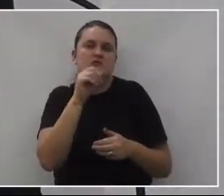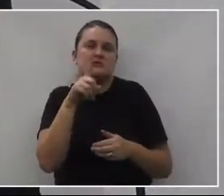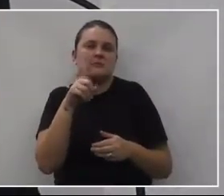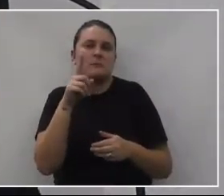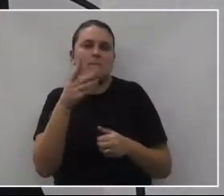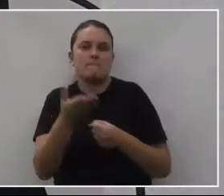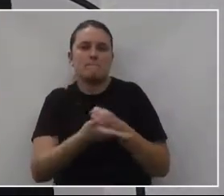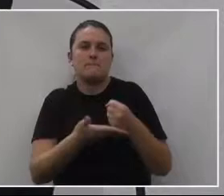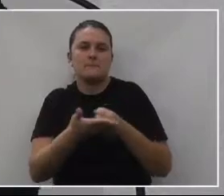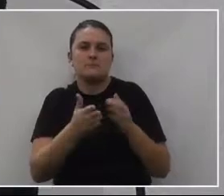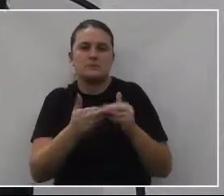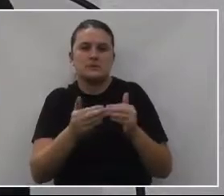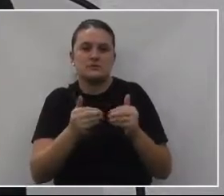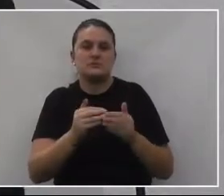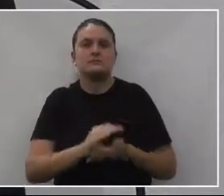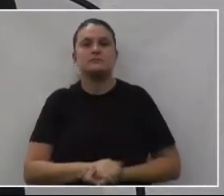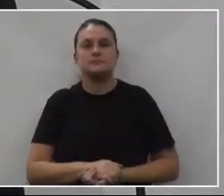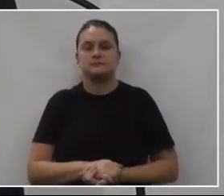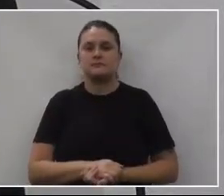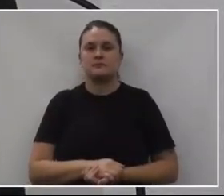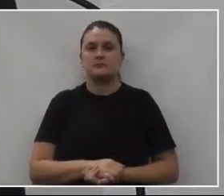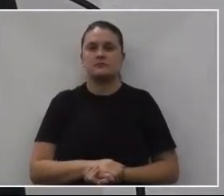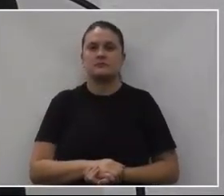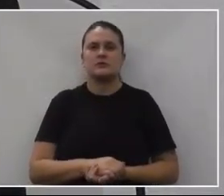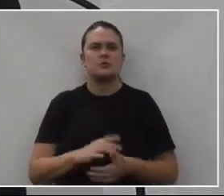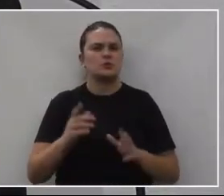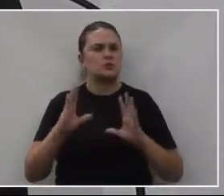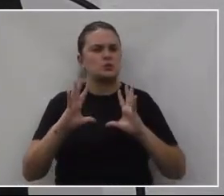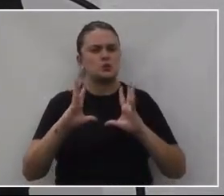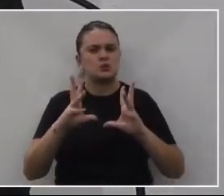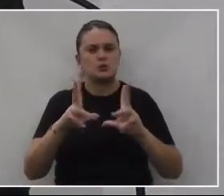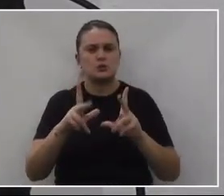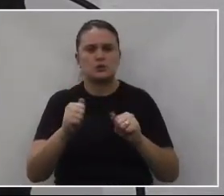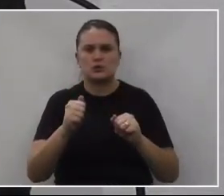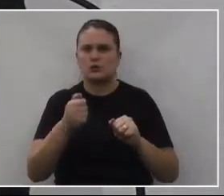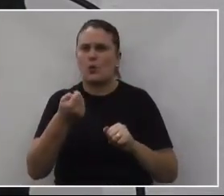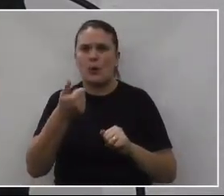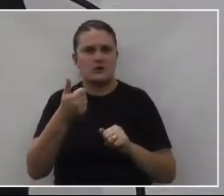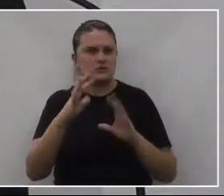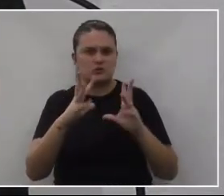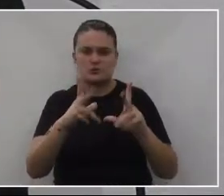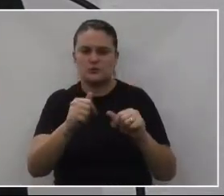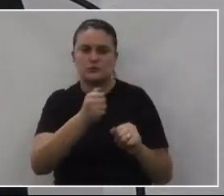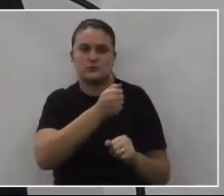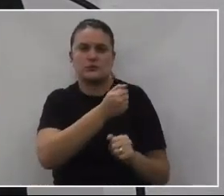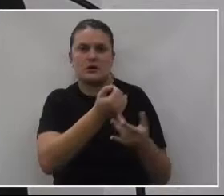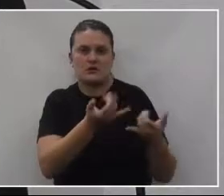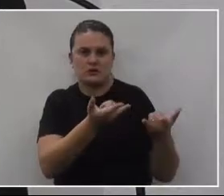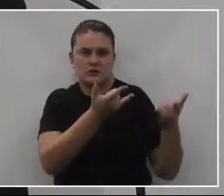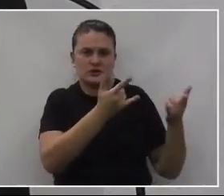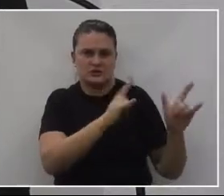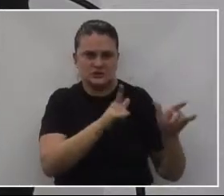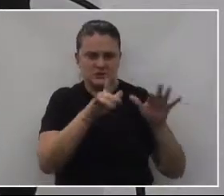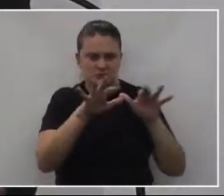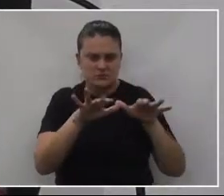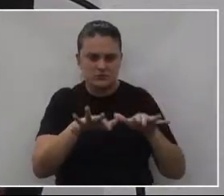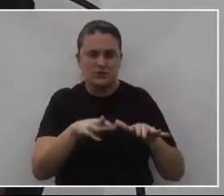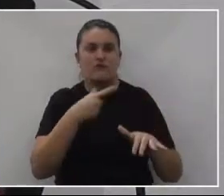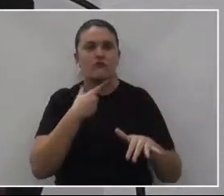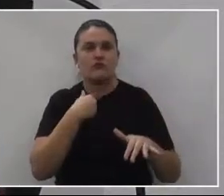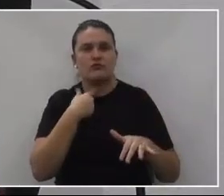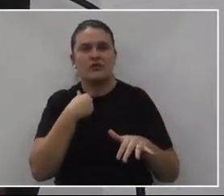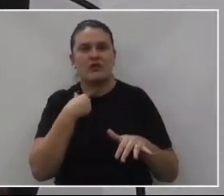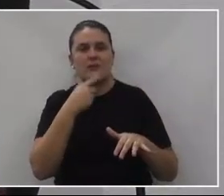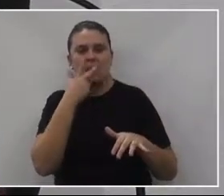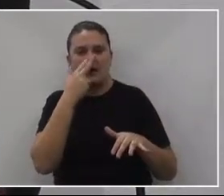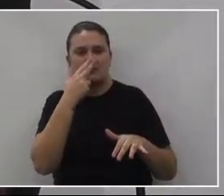razoável. E foi quase unânime ali na resposta das provas escritas, muito bem elaboradas, diga-se de passagem. A vontade era de passar ali